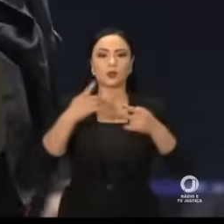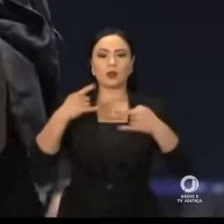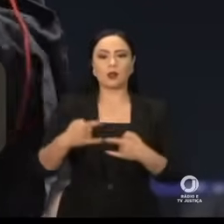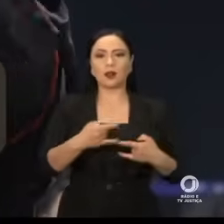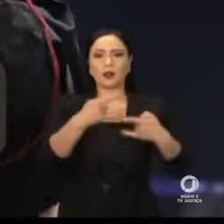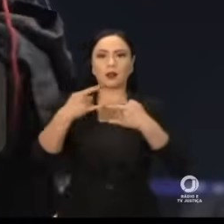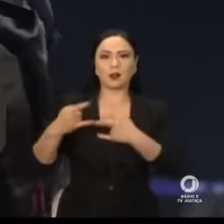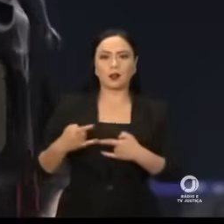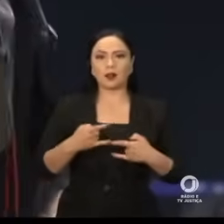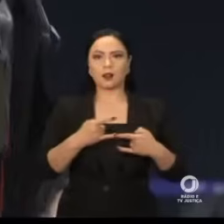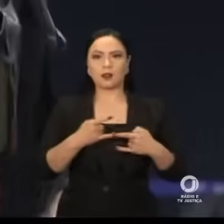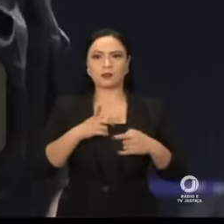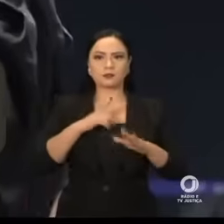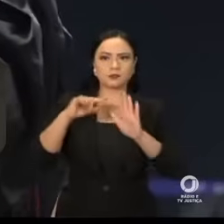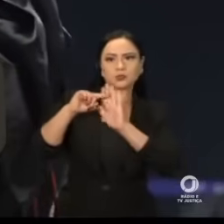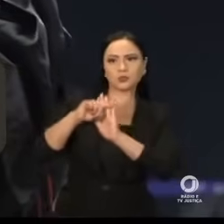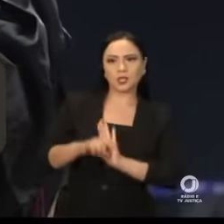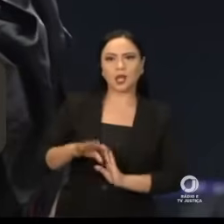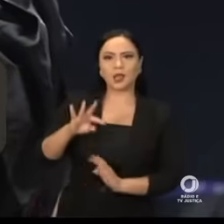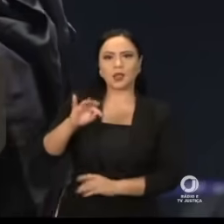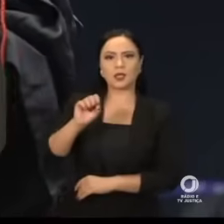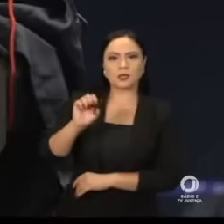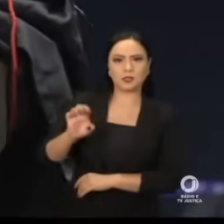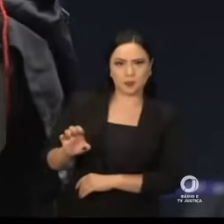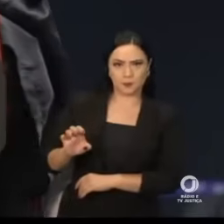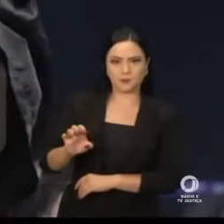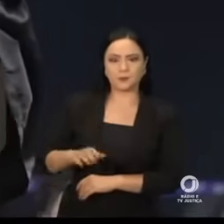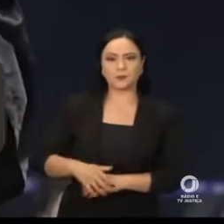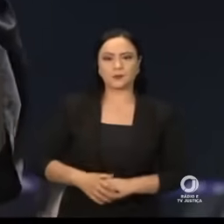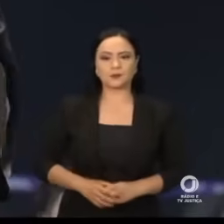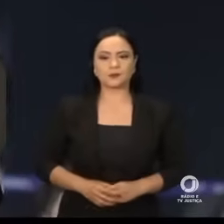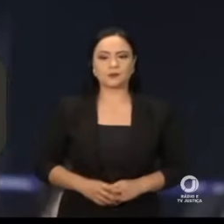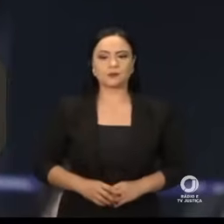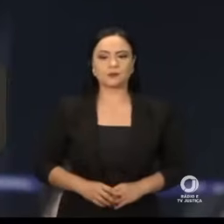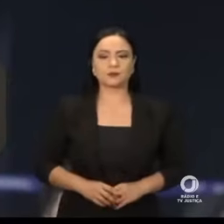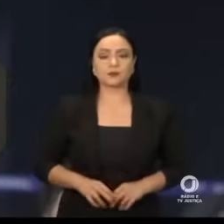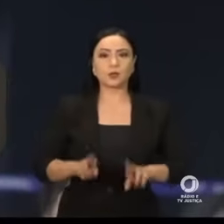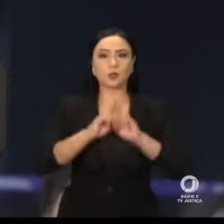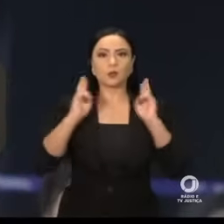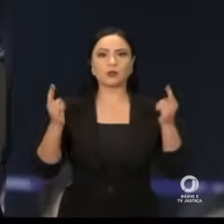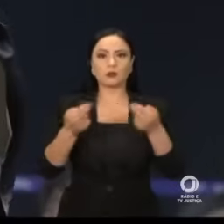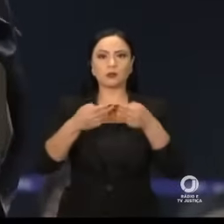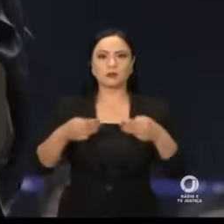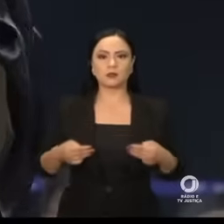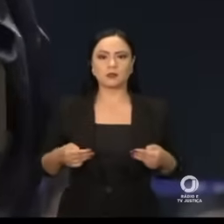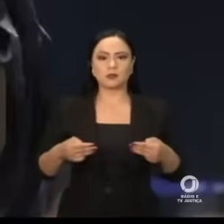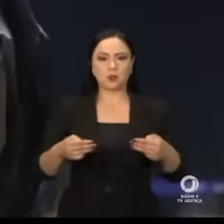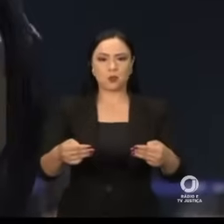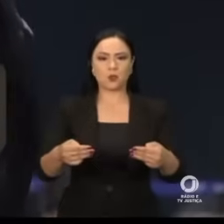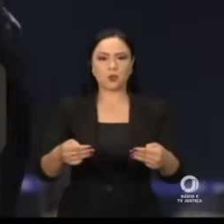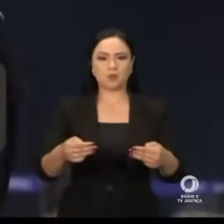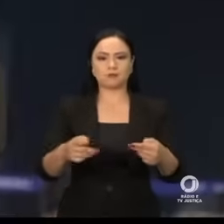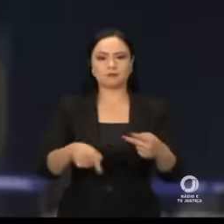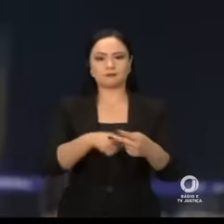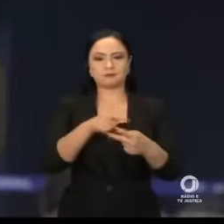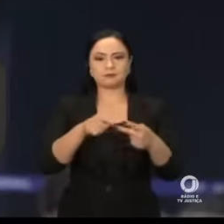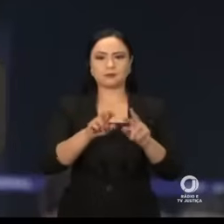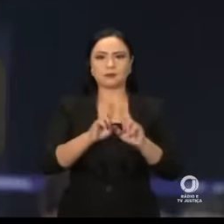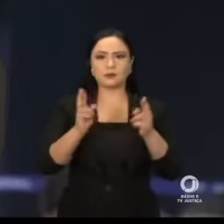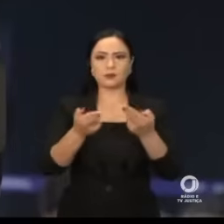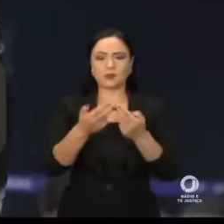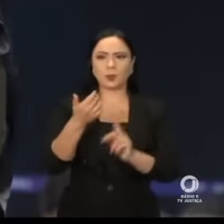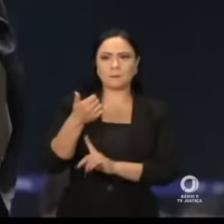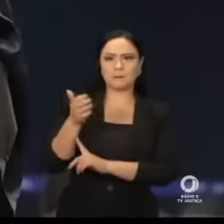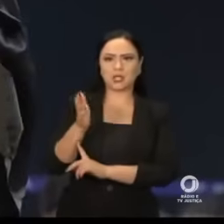deu margem à investigação do TSE, a reunião ministerial, a reunião com os